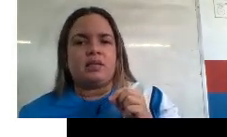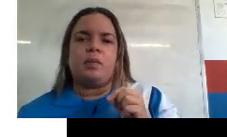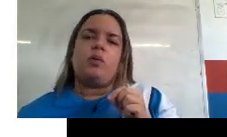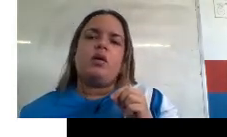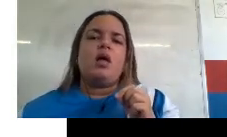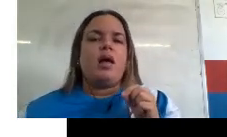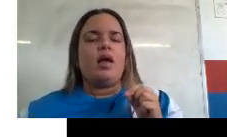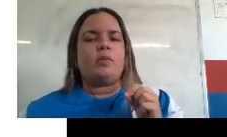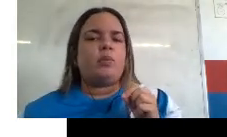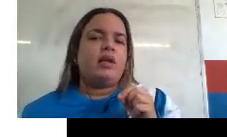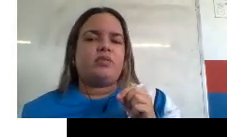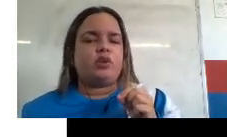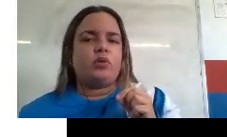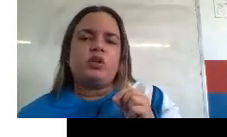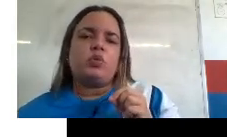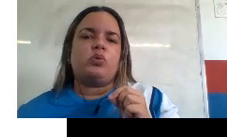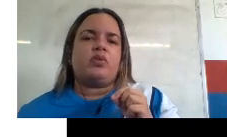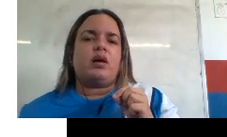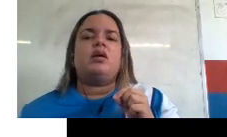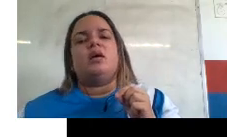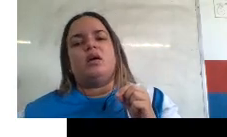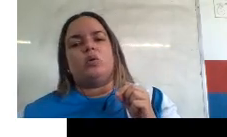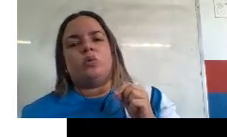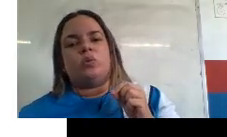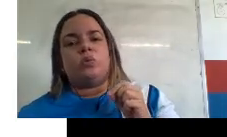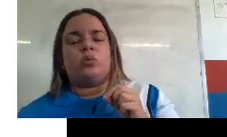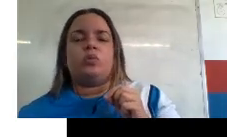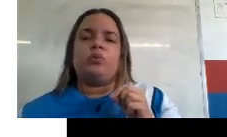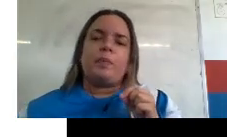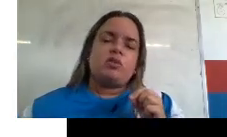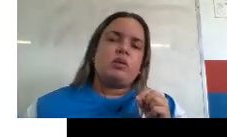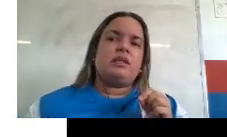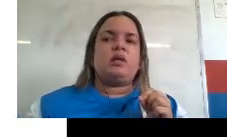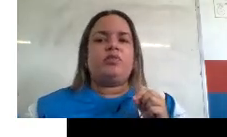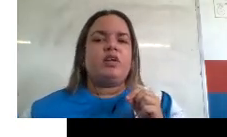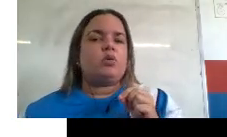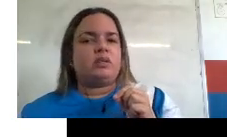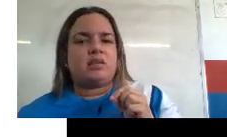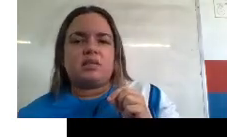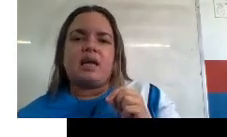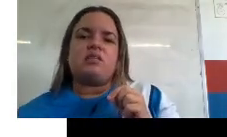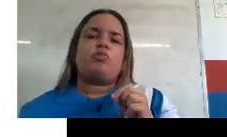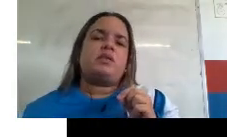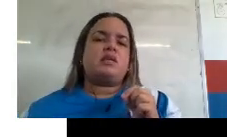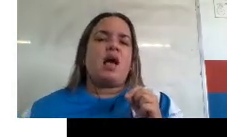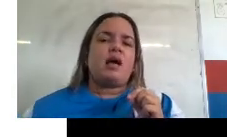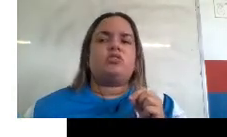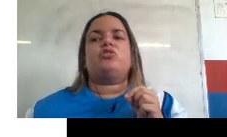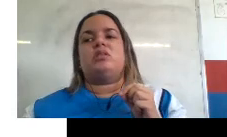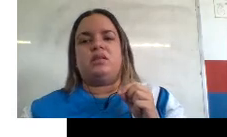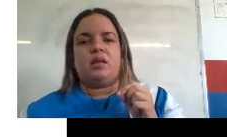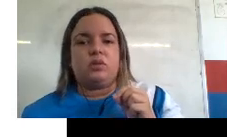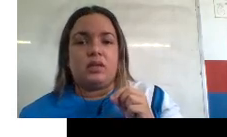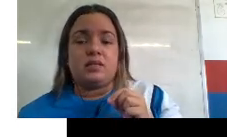por exemplo, uma mulher que ficou viúva, uma pessoa que tem um filho com necessidades